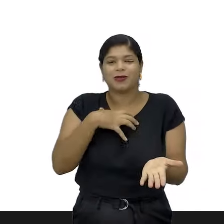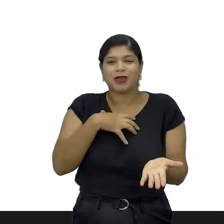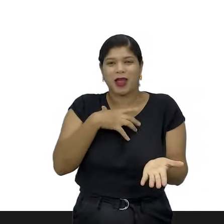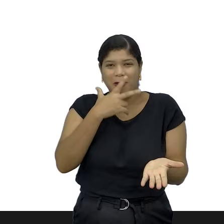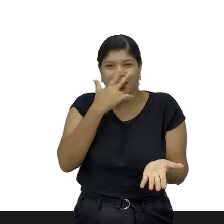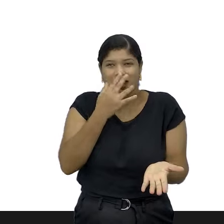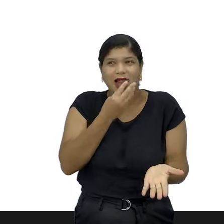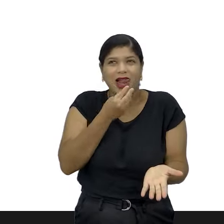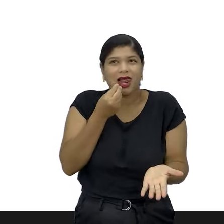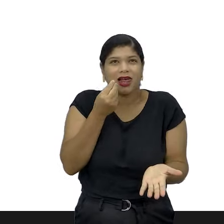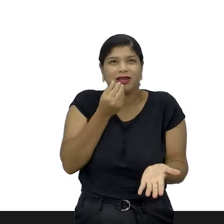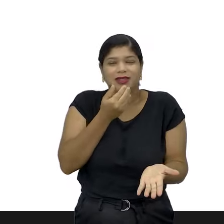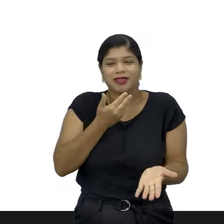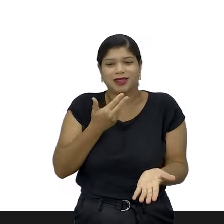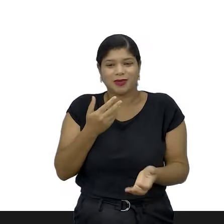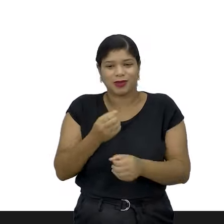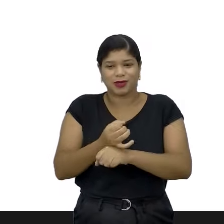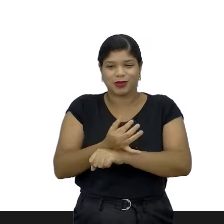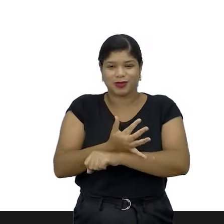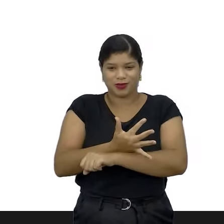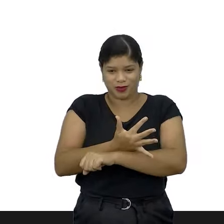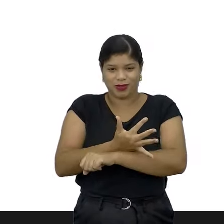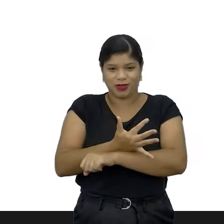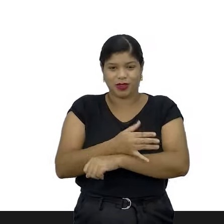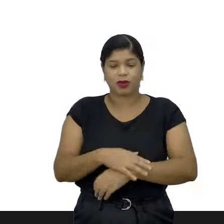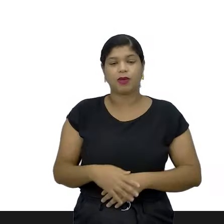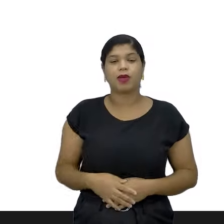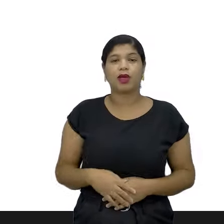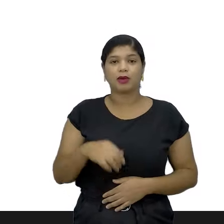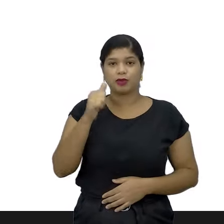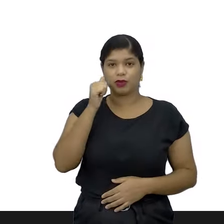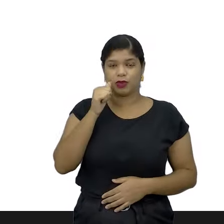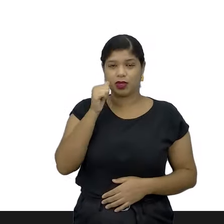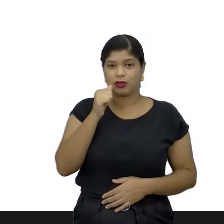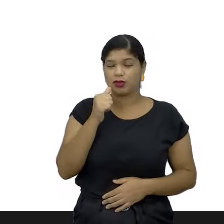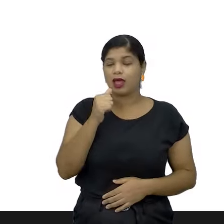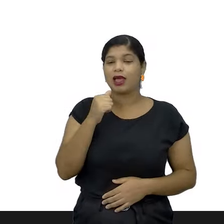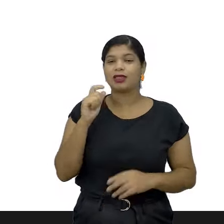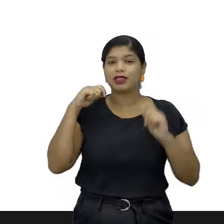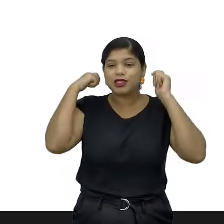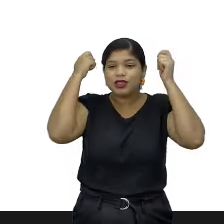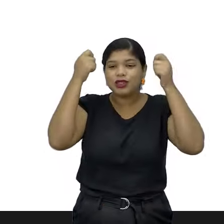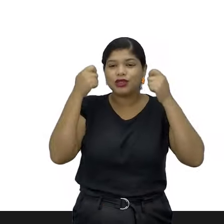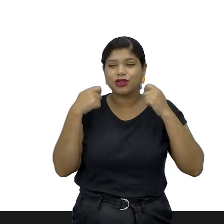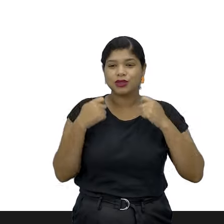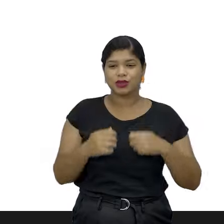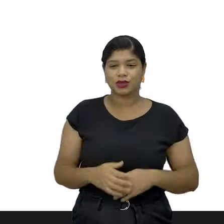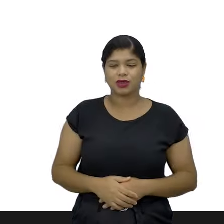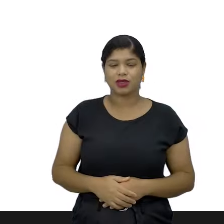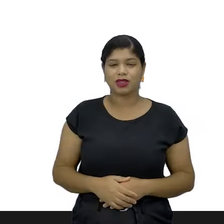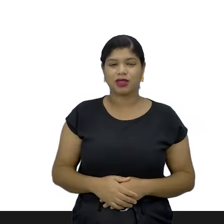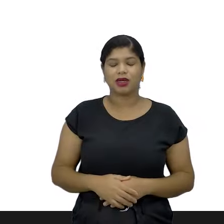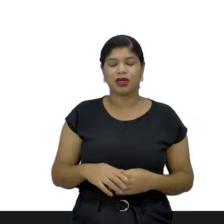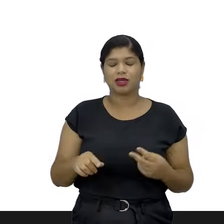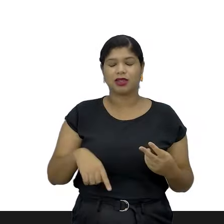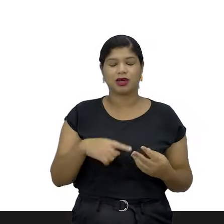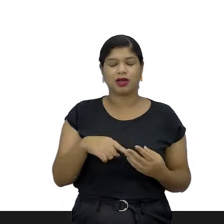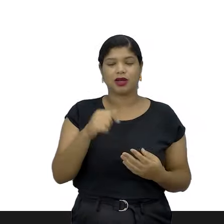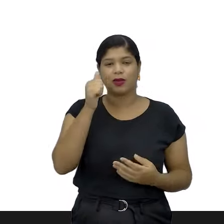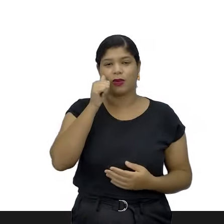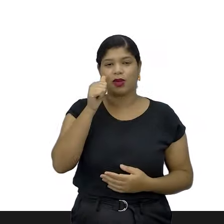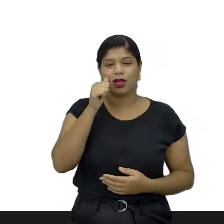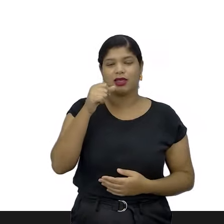traz uma situação em que a Narizinho escreveu uma carta para a avó, Dona Benta, e enviou uma fotografia